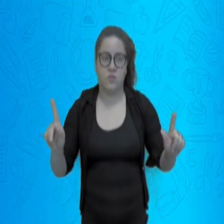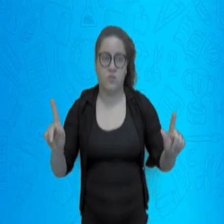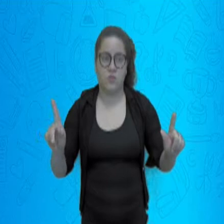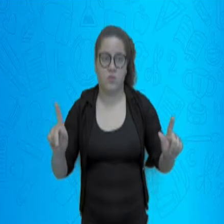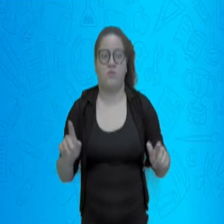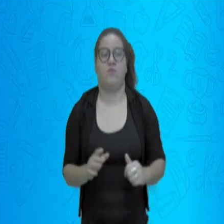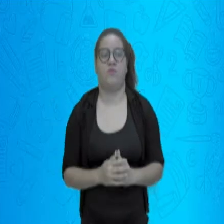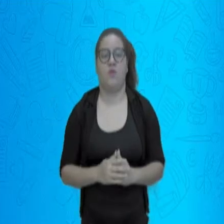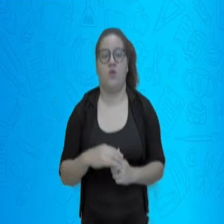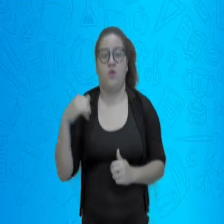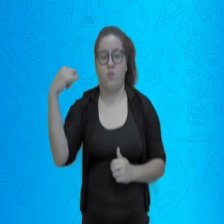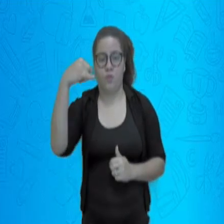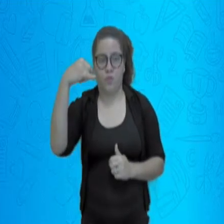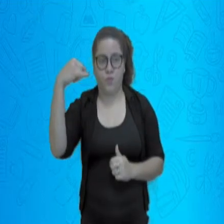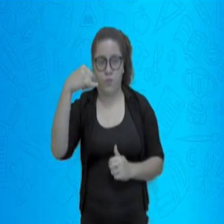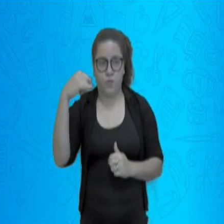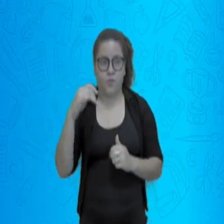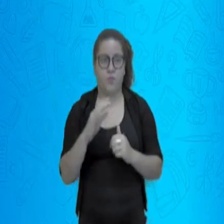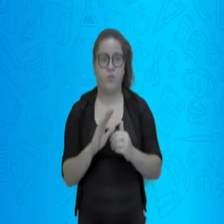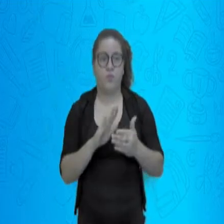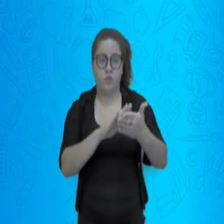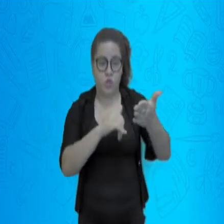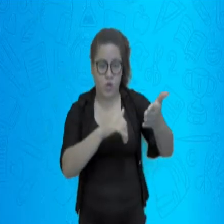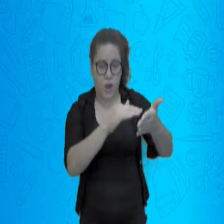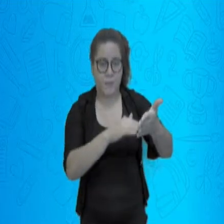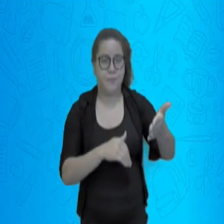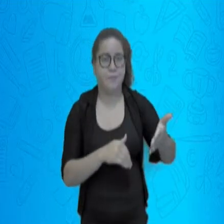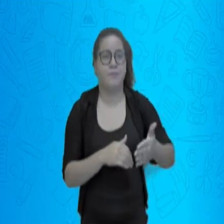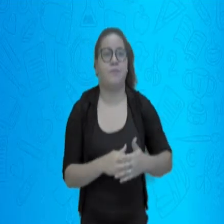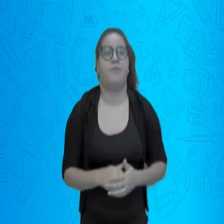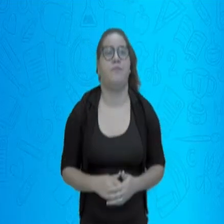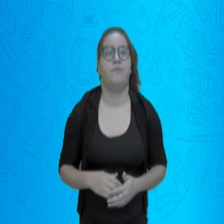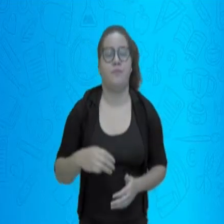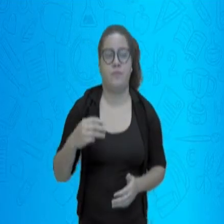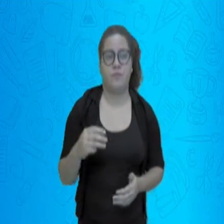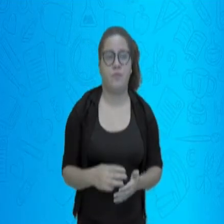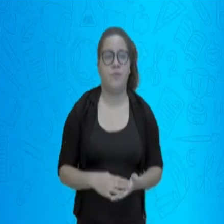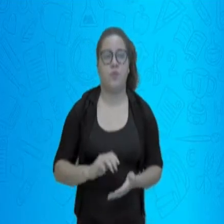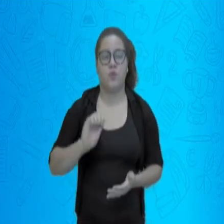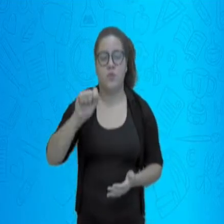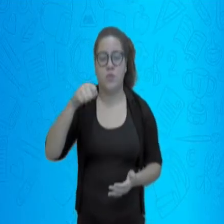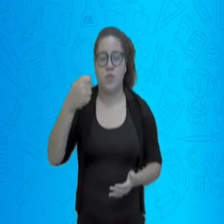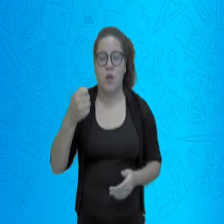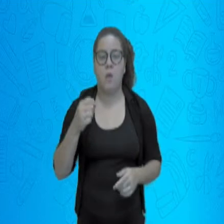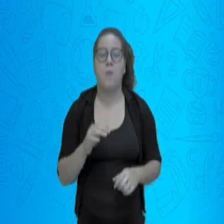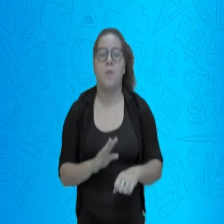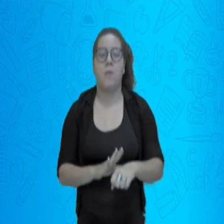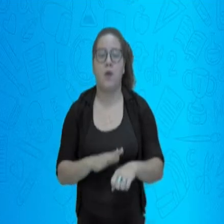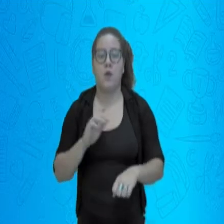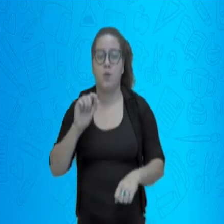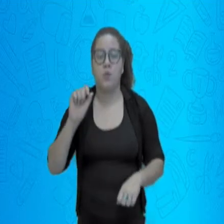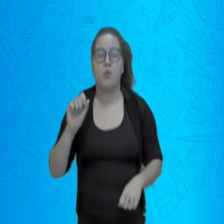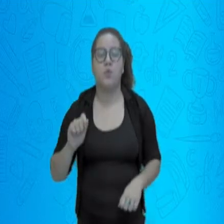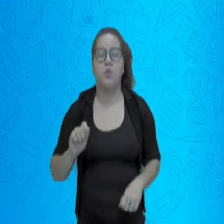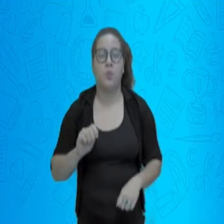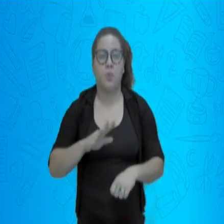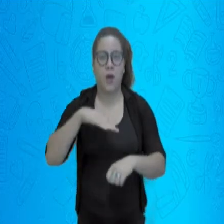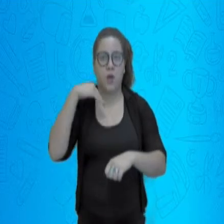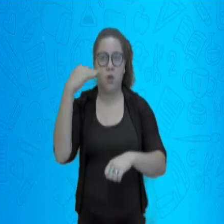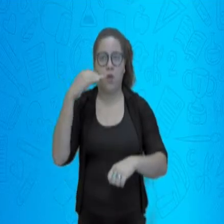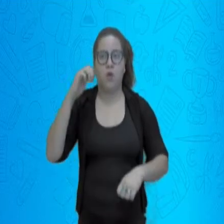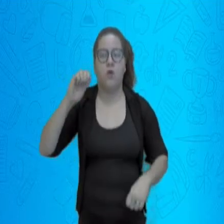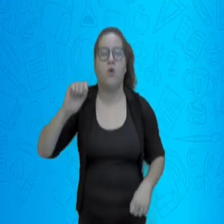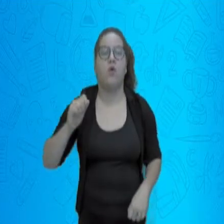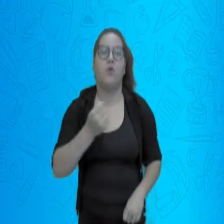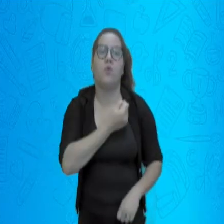subtrair 5 menos 2, 3, e vai permanecer o sinal do maior número aqui, de valor absoluto,